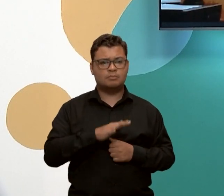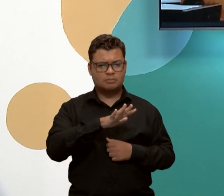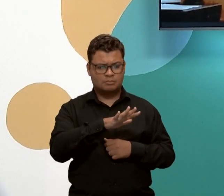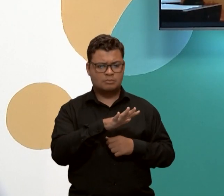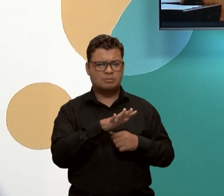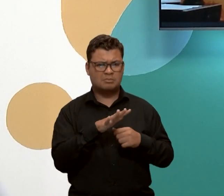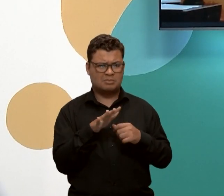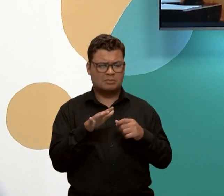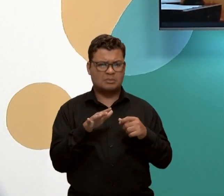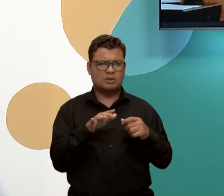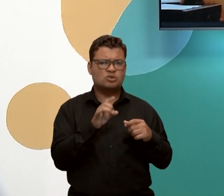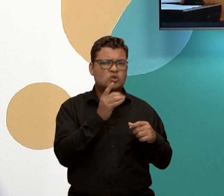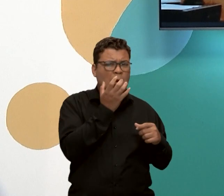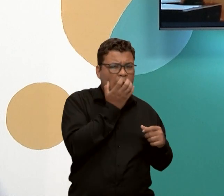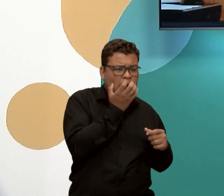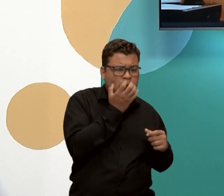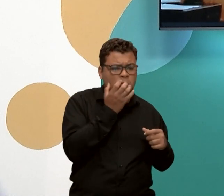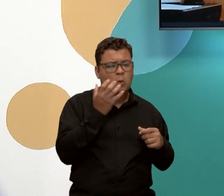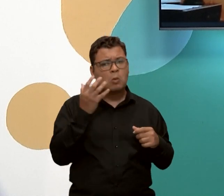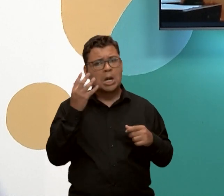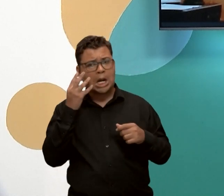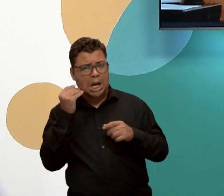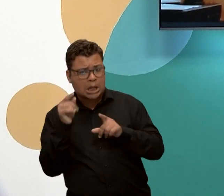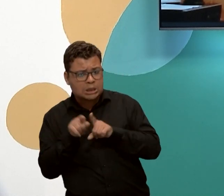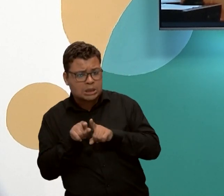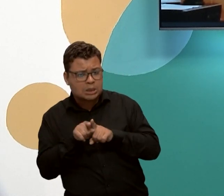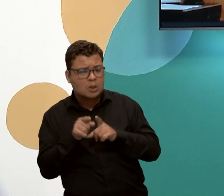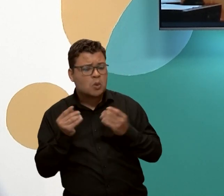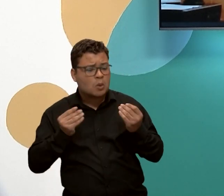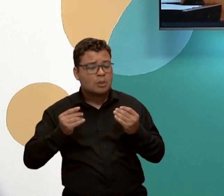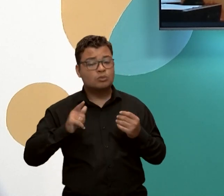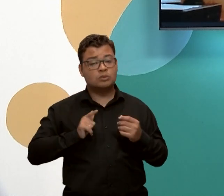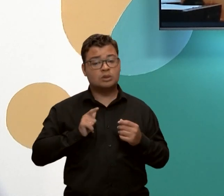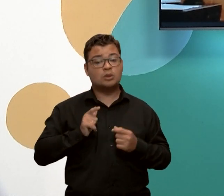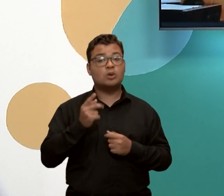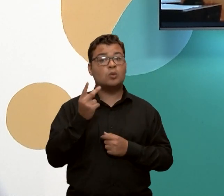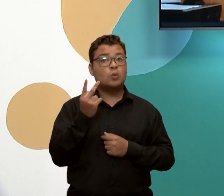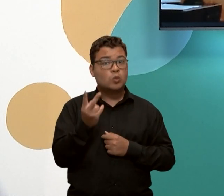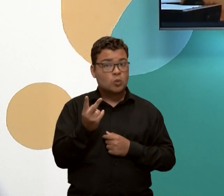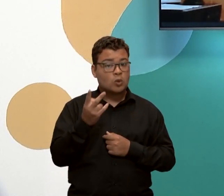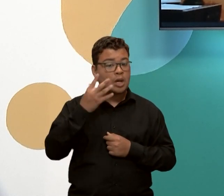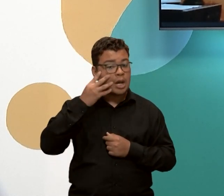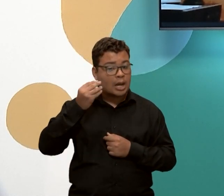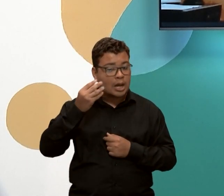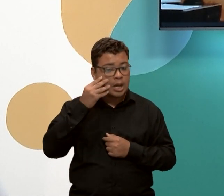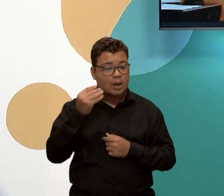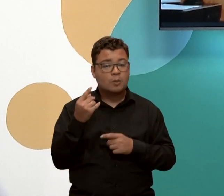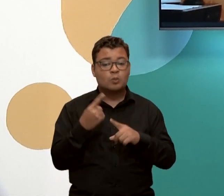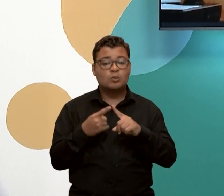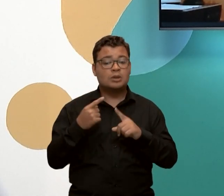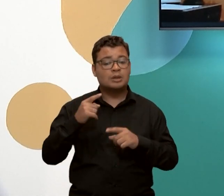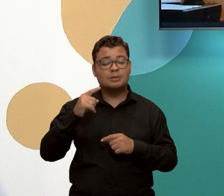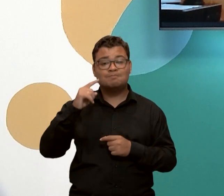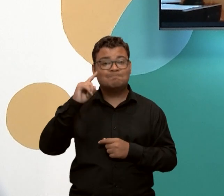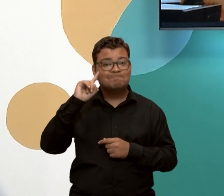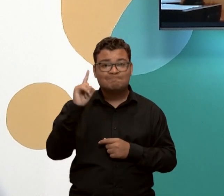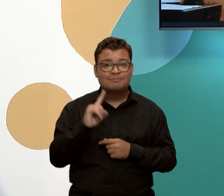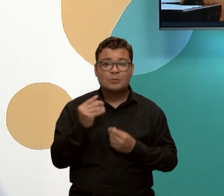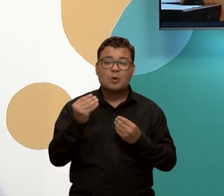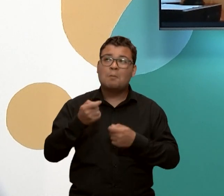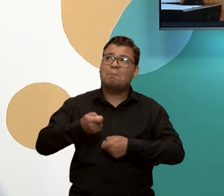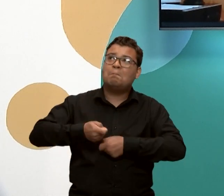para felinos? Por exemplo, eu tenho 2 gatinhos. Ainda não sei como é que eles vão reagir a barulhos muito fortes, porque, graças a Deus, a minha casa é